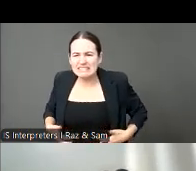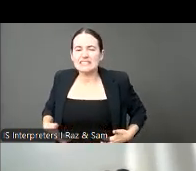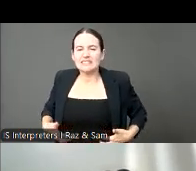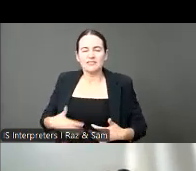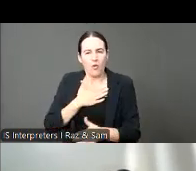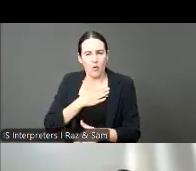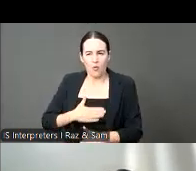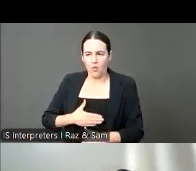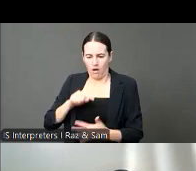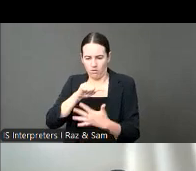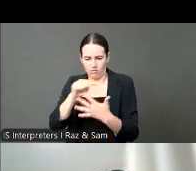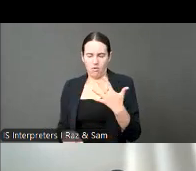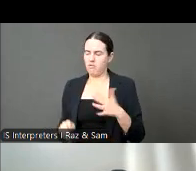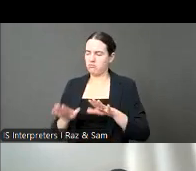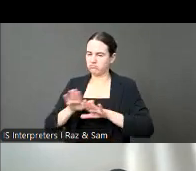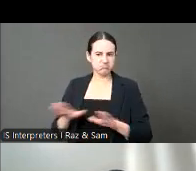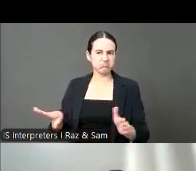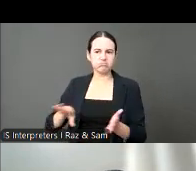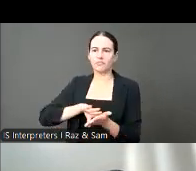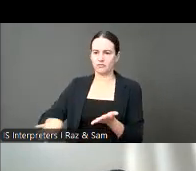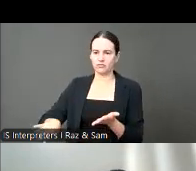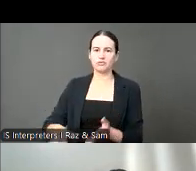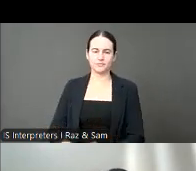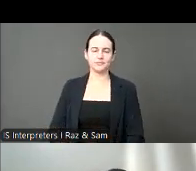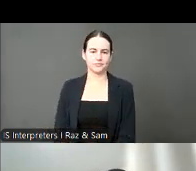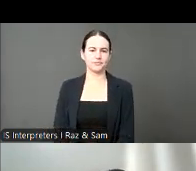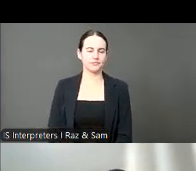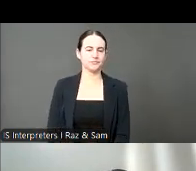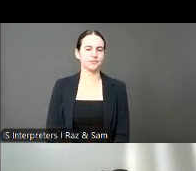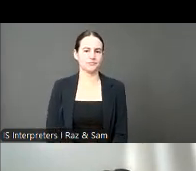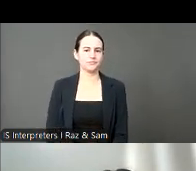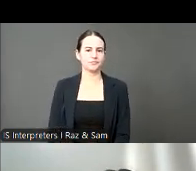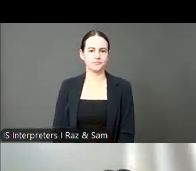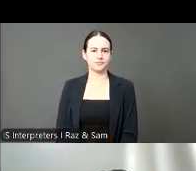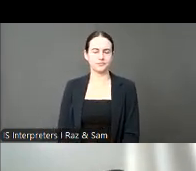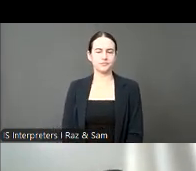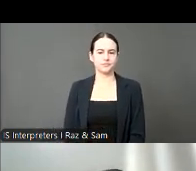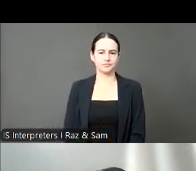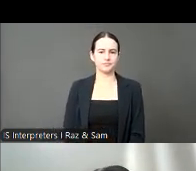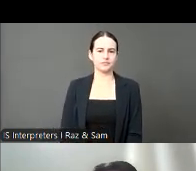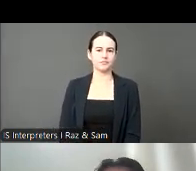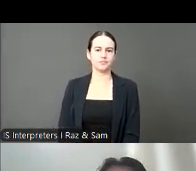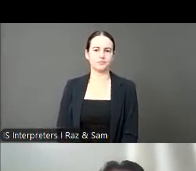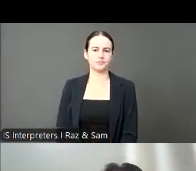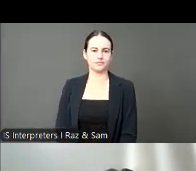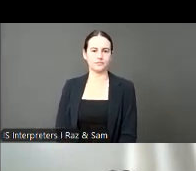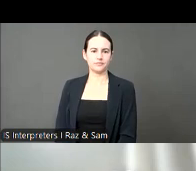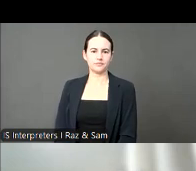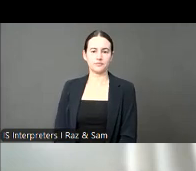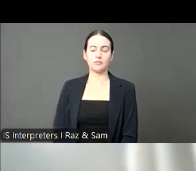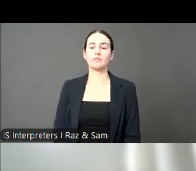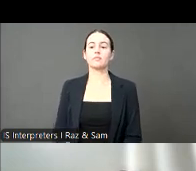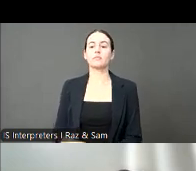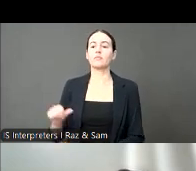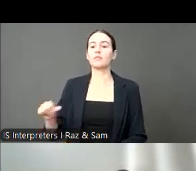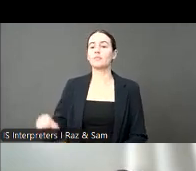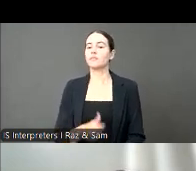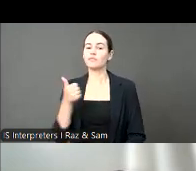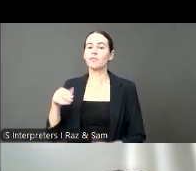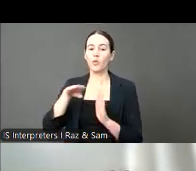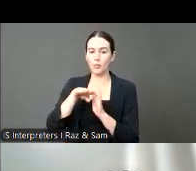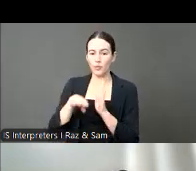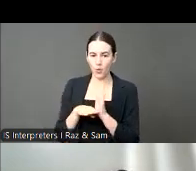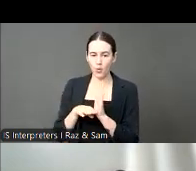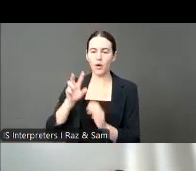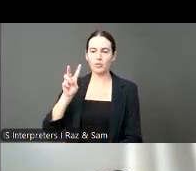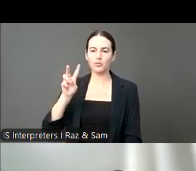decreto pelo presidente Lula agora em 2024, denominado Programa Brasil Saudável, que prevê o trabalho em 5 diretrizes